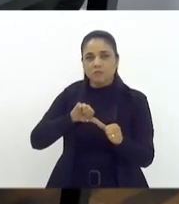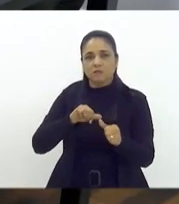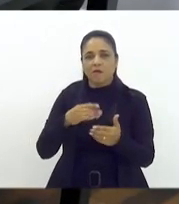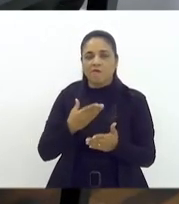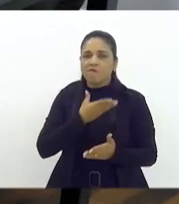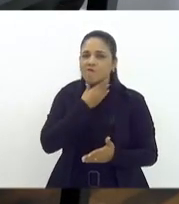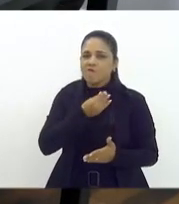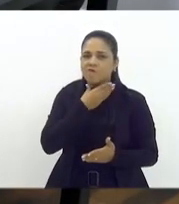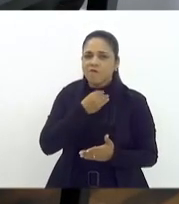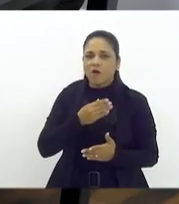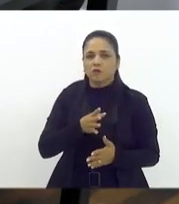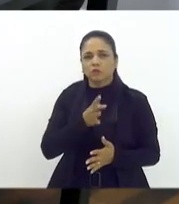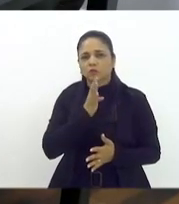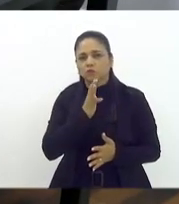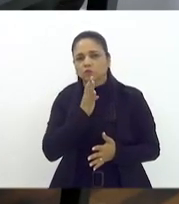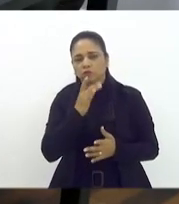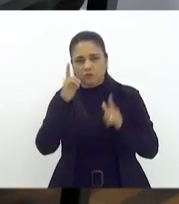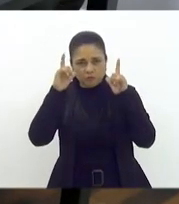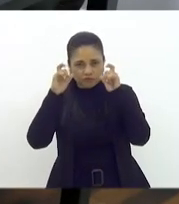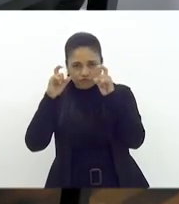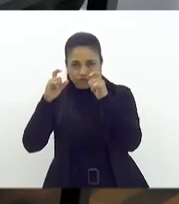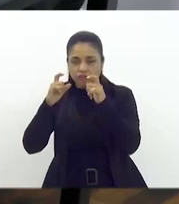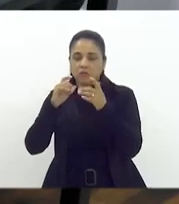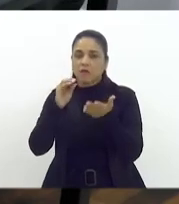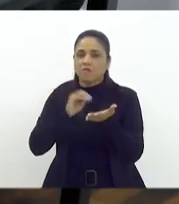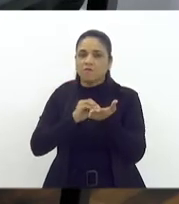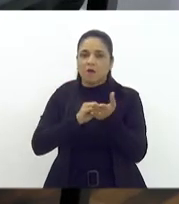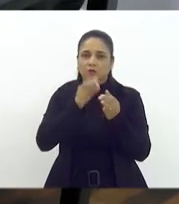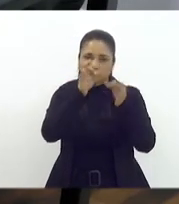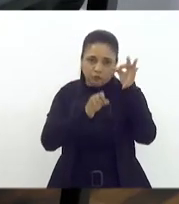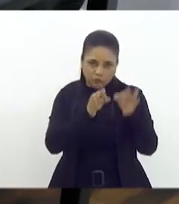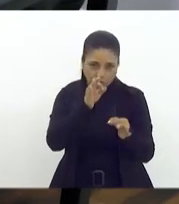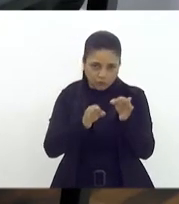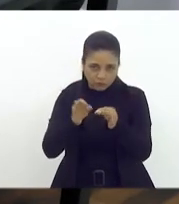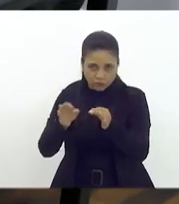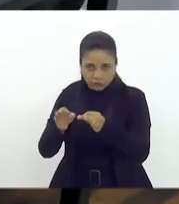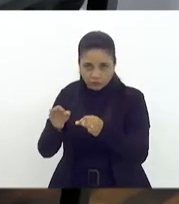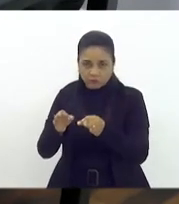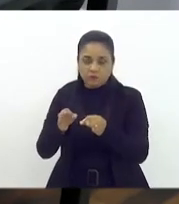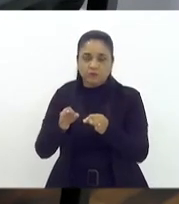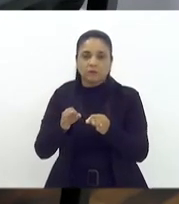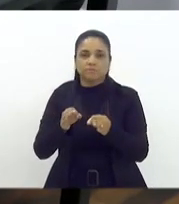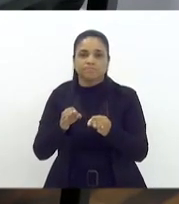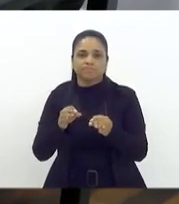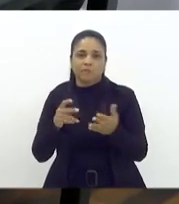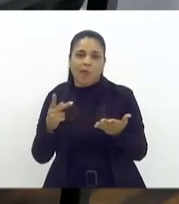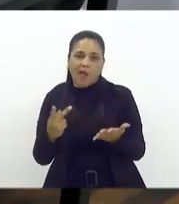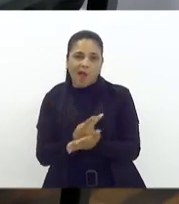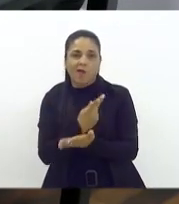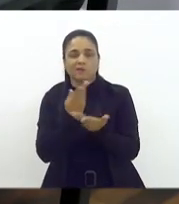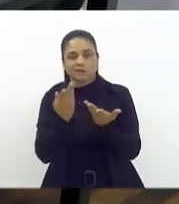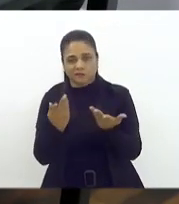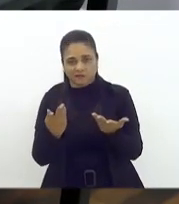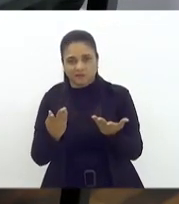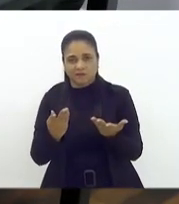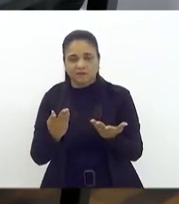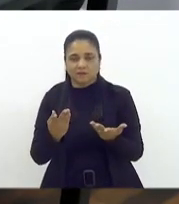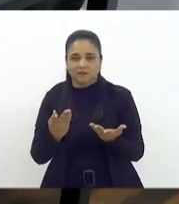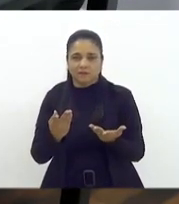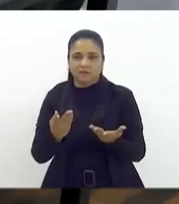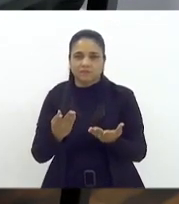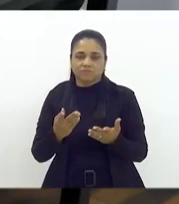reconhecimentos em justiça sejam cometidas com pelo menos o aporte né